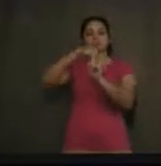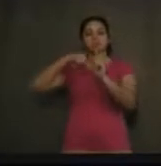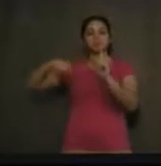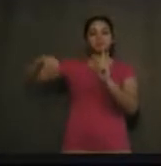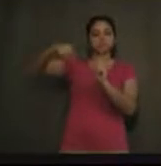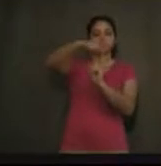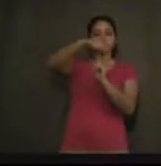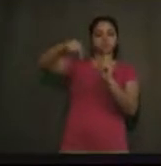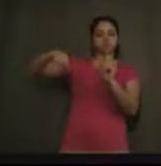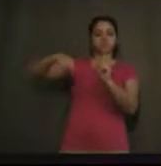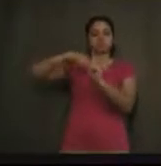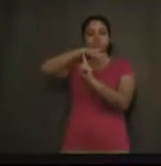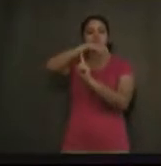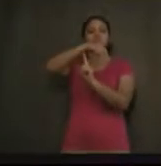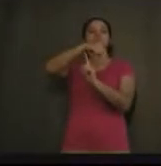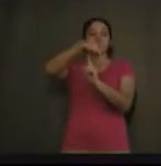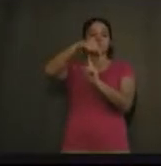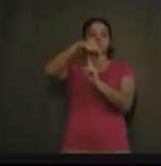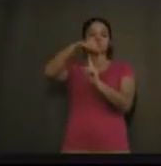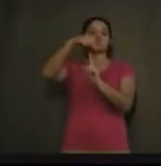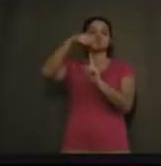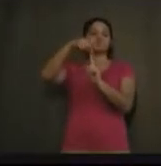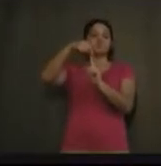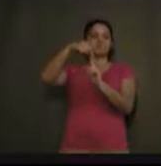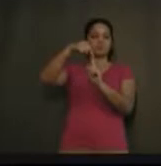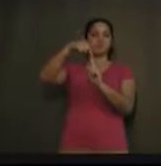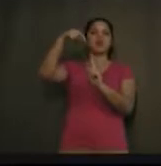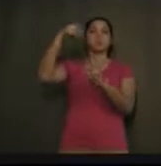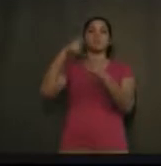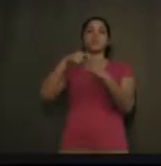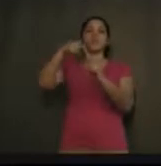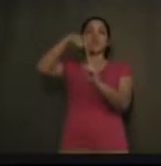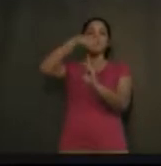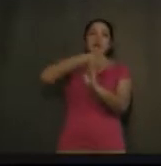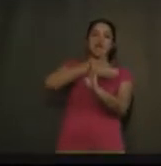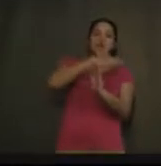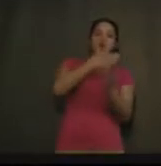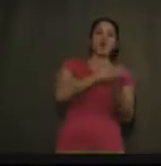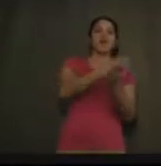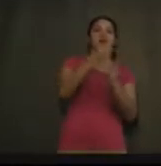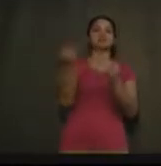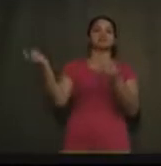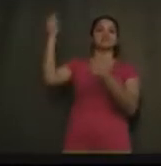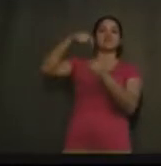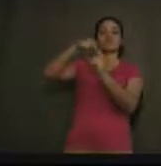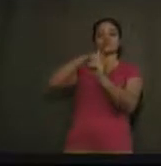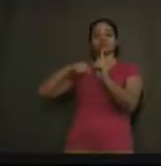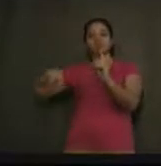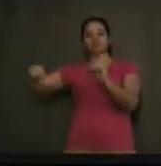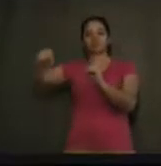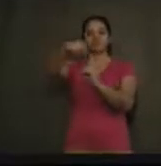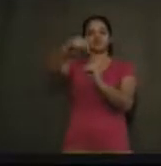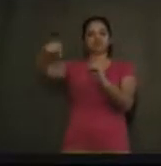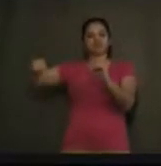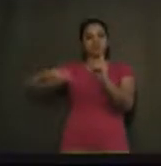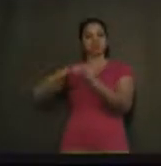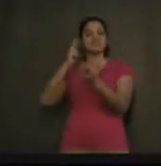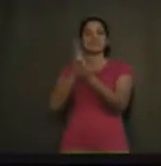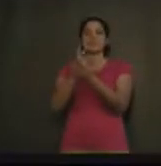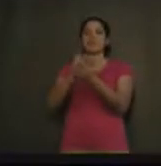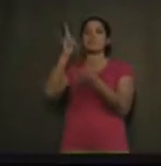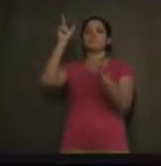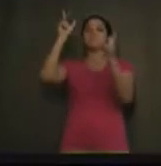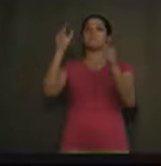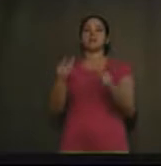dessa seção transversal, regressam. Se temos uma solução que é periódica, ela regressa no mesmo ponto. Então, uma trajetória periódica, uma